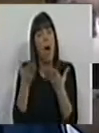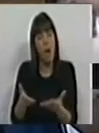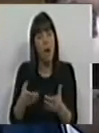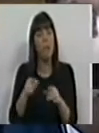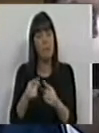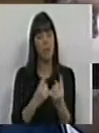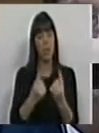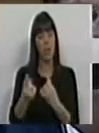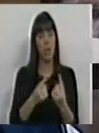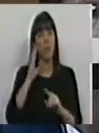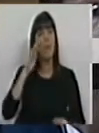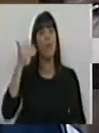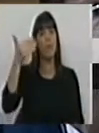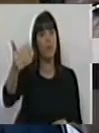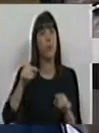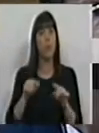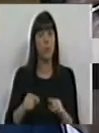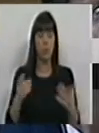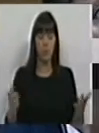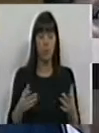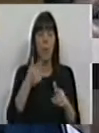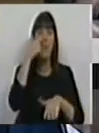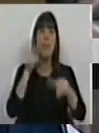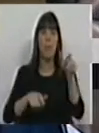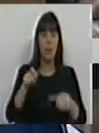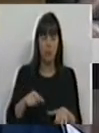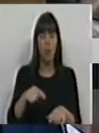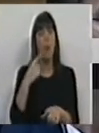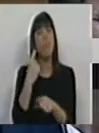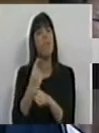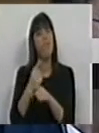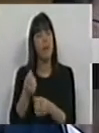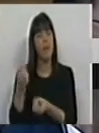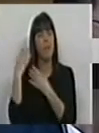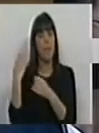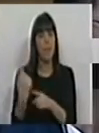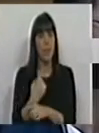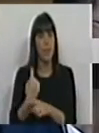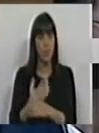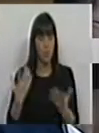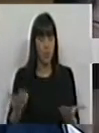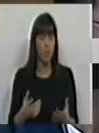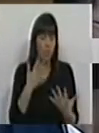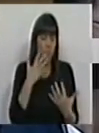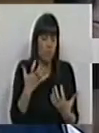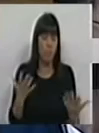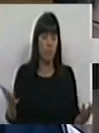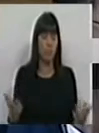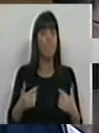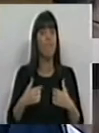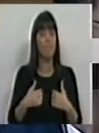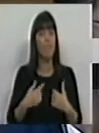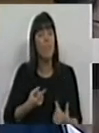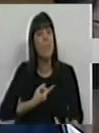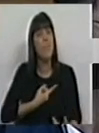ferroviário como o transporte do futuro, quer em termos de passageiros, quer em termos de mercadorias. É evidente que nós